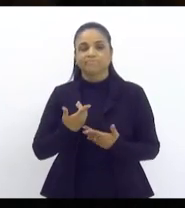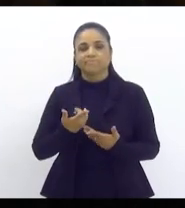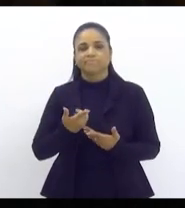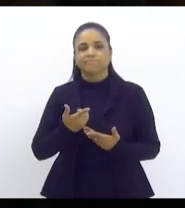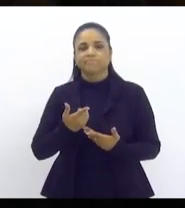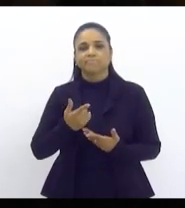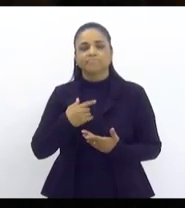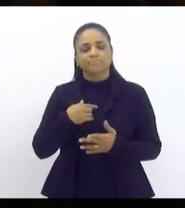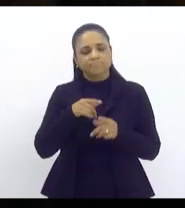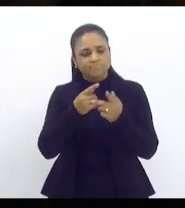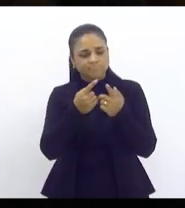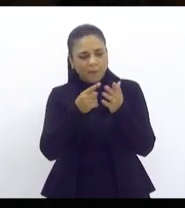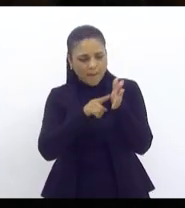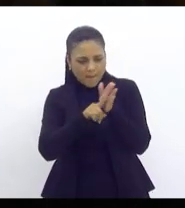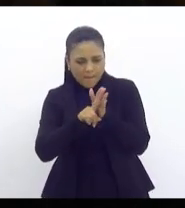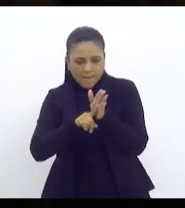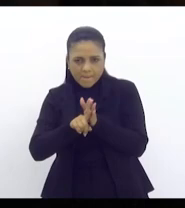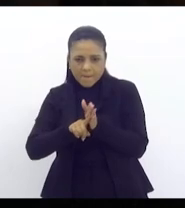nós verificamos